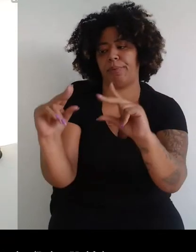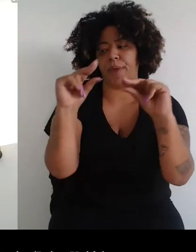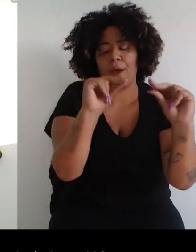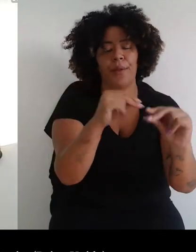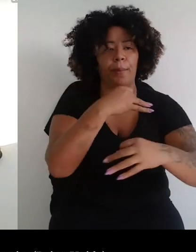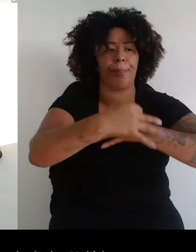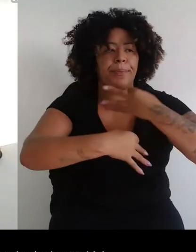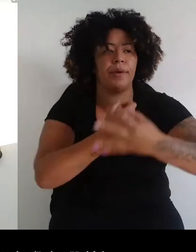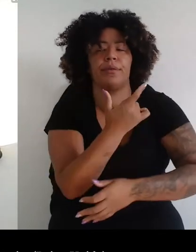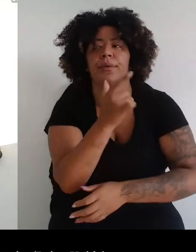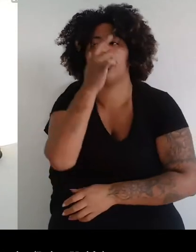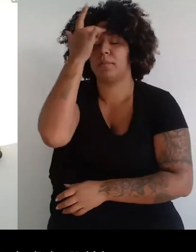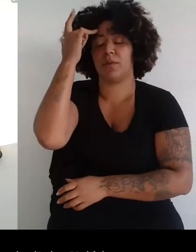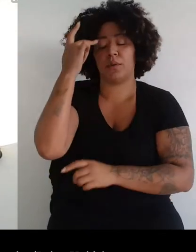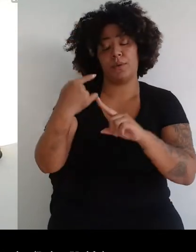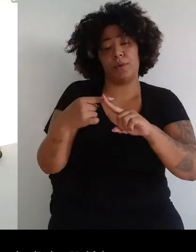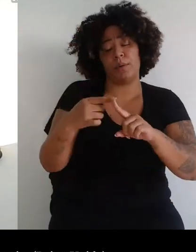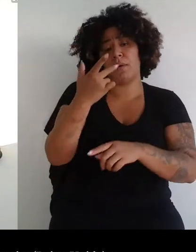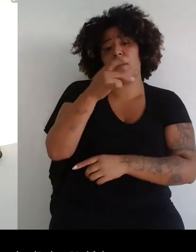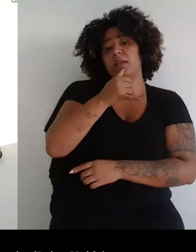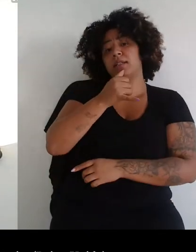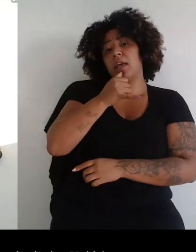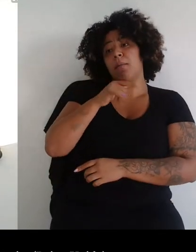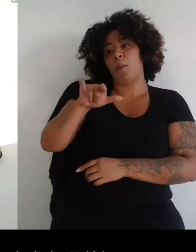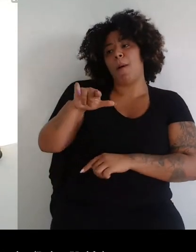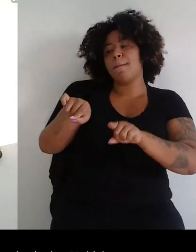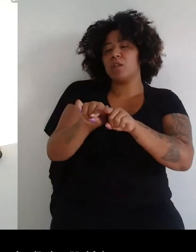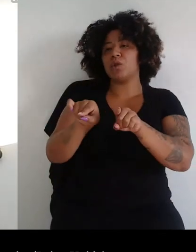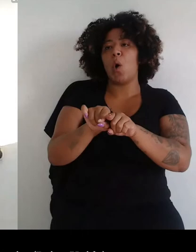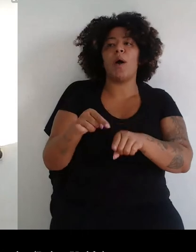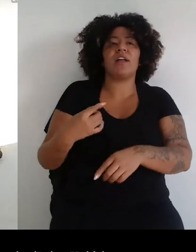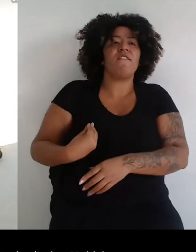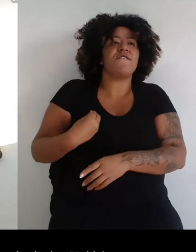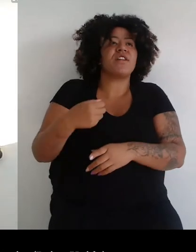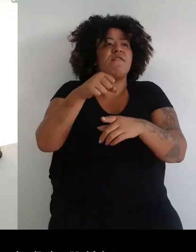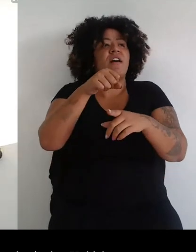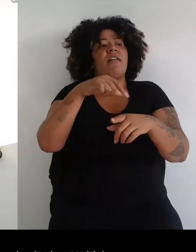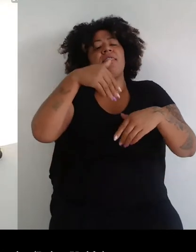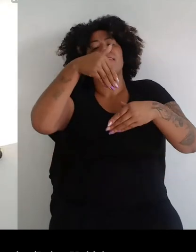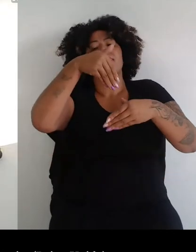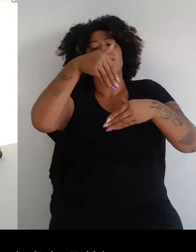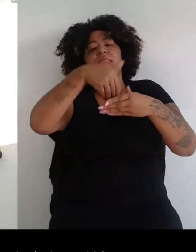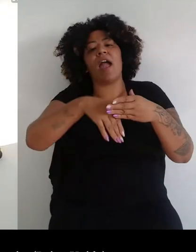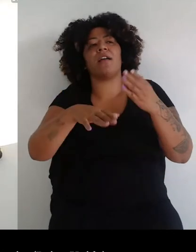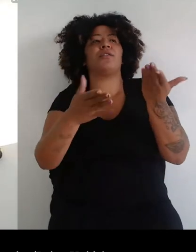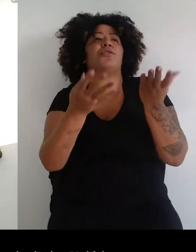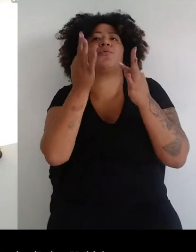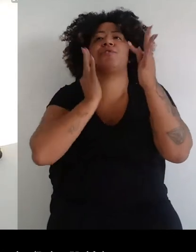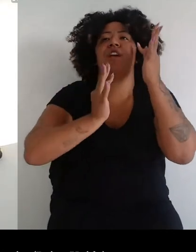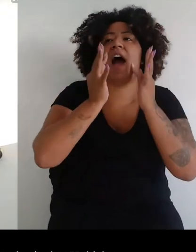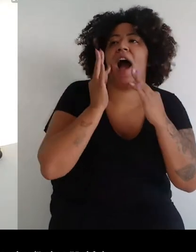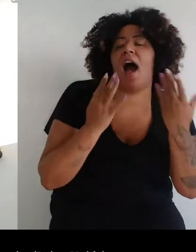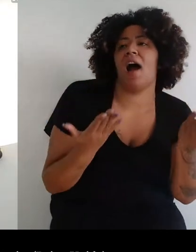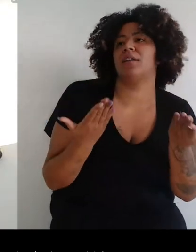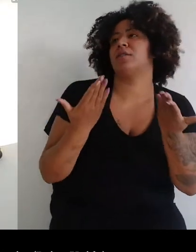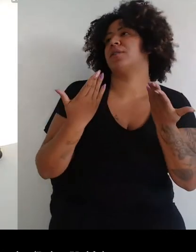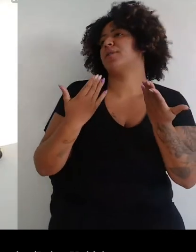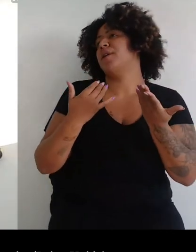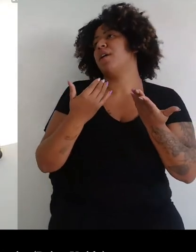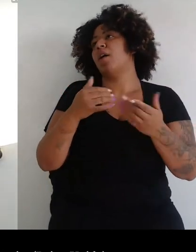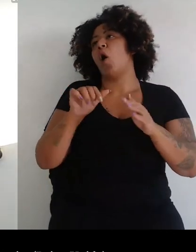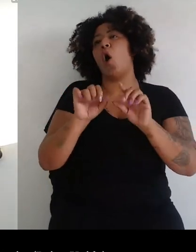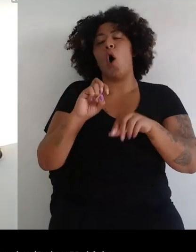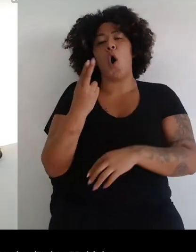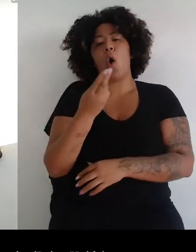a gente fala que alguém por exemplo uma pessoa musical uma pessoa teatral uma pessoa artista uma pessoa colorida